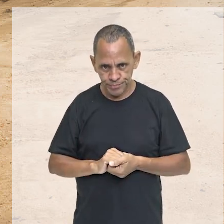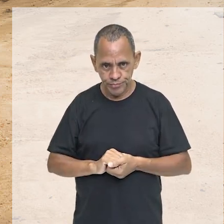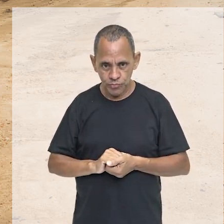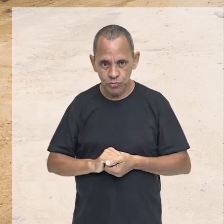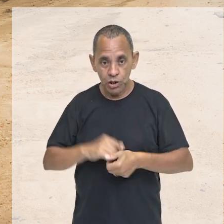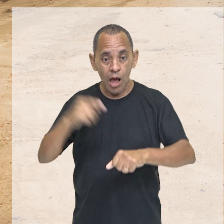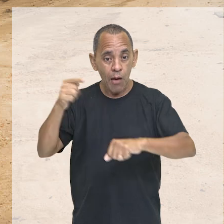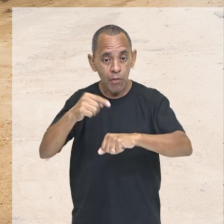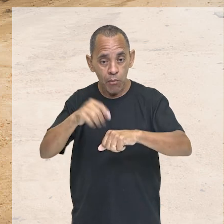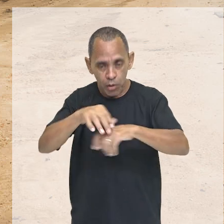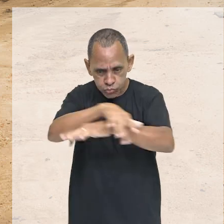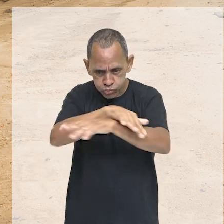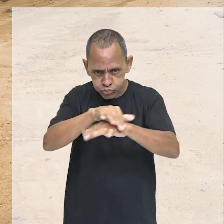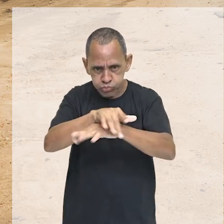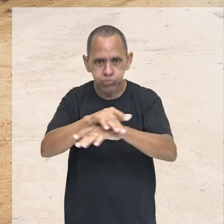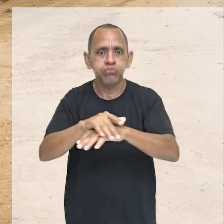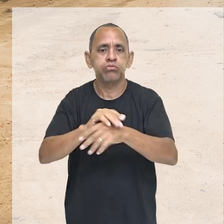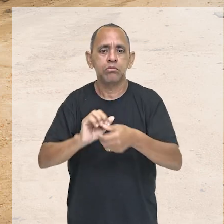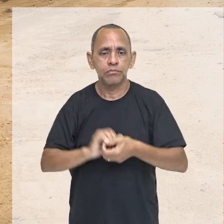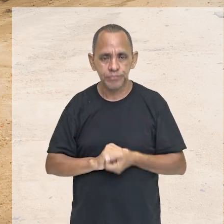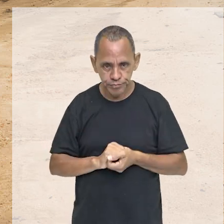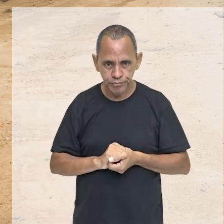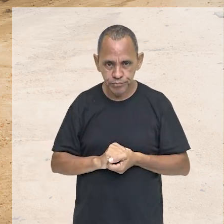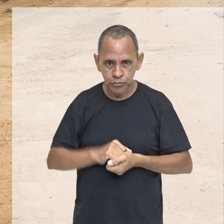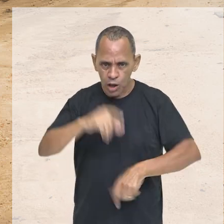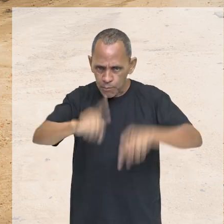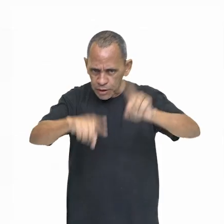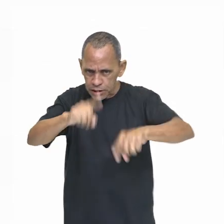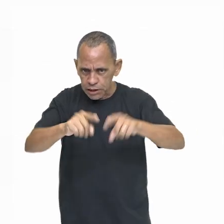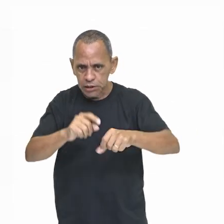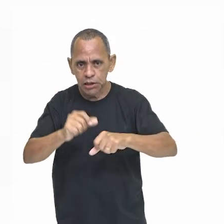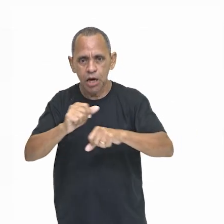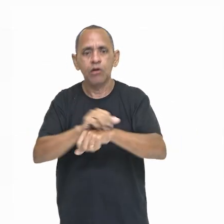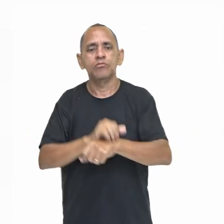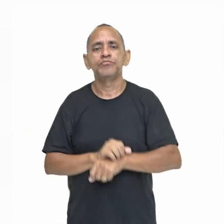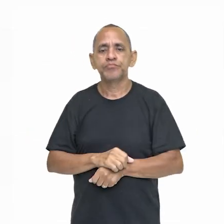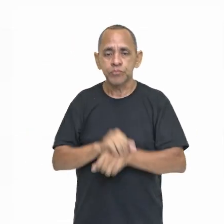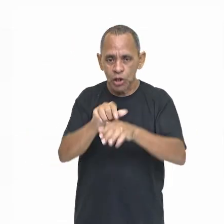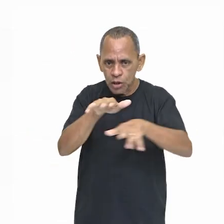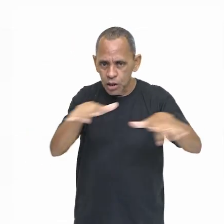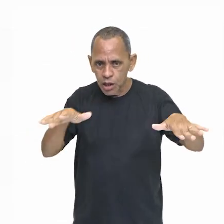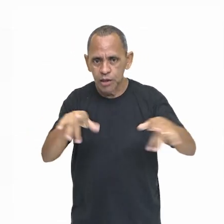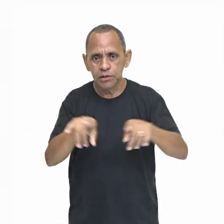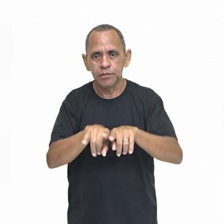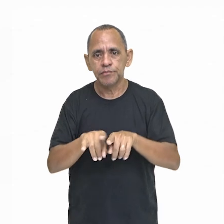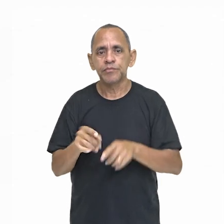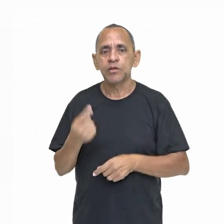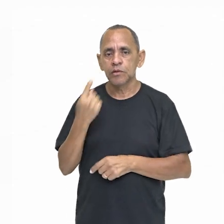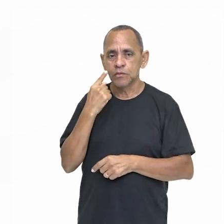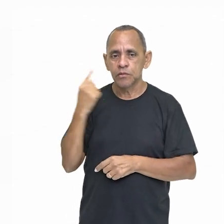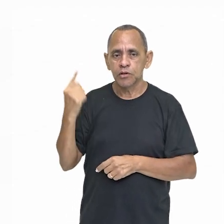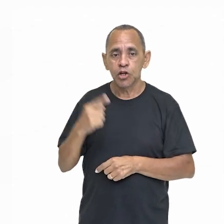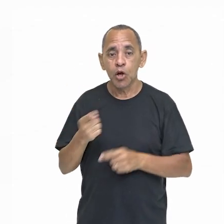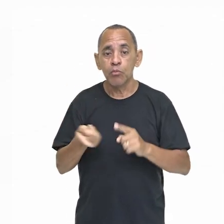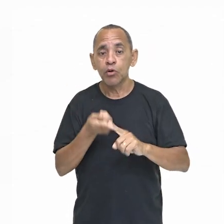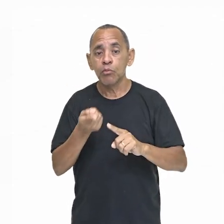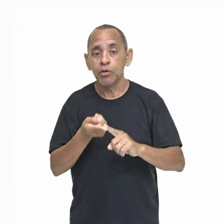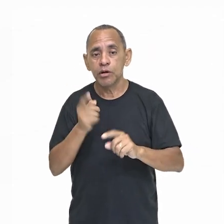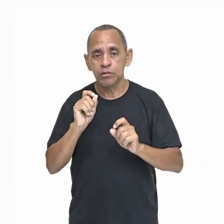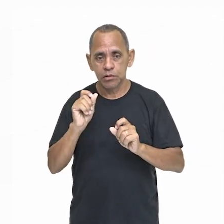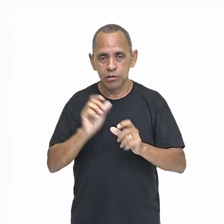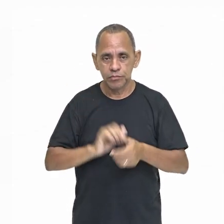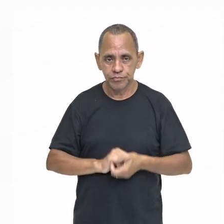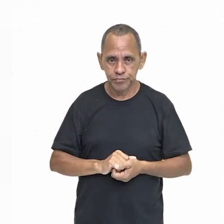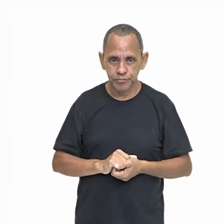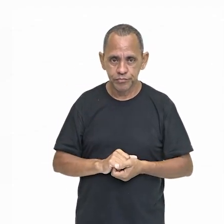convecção e radiação. Vamos lá verificar qual é esse processo? O primeiro, eu tenho